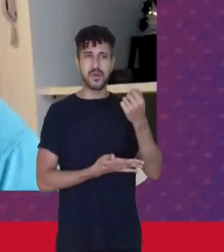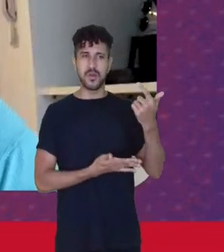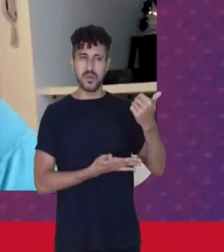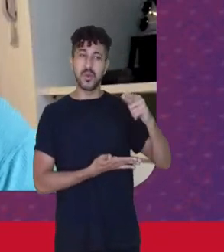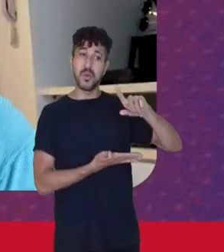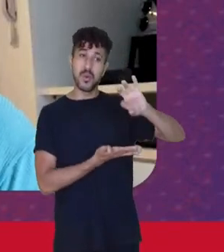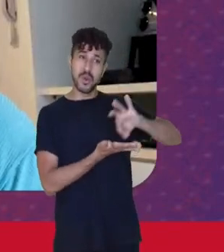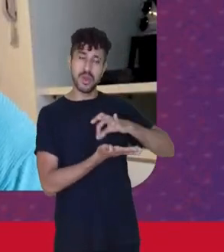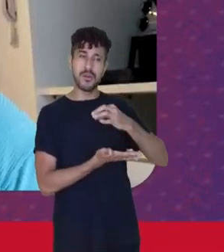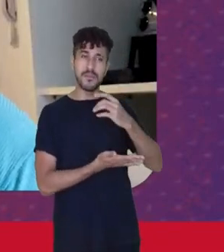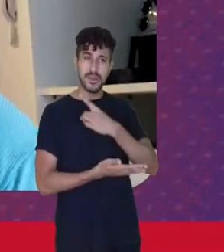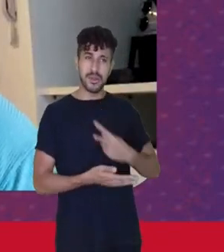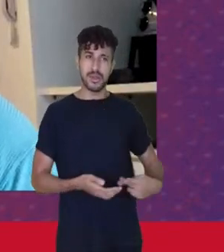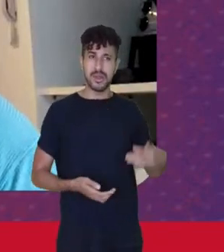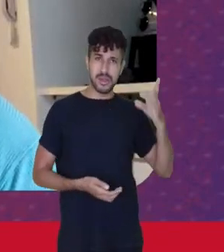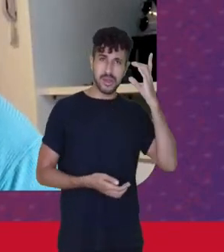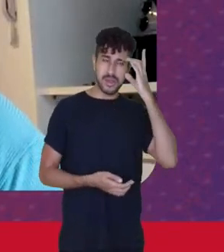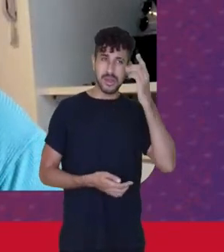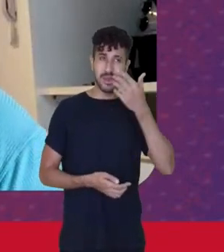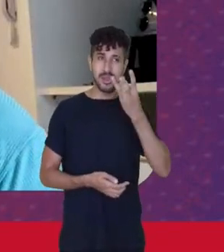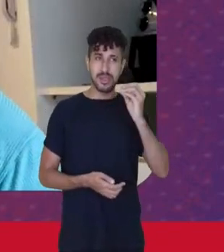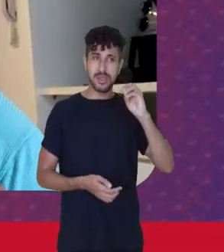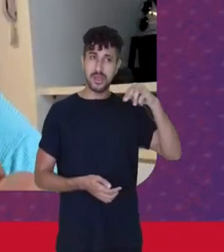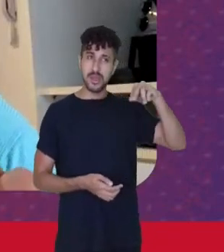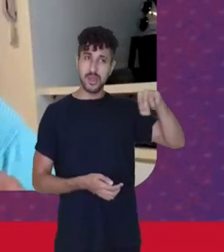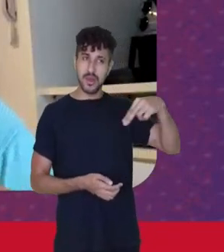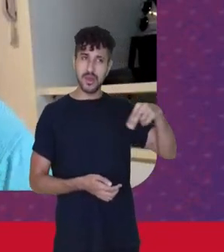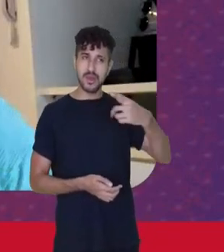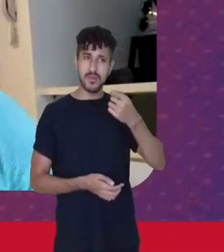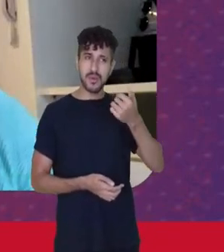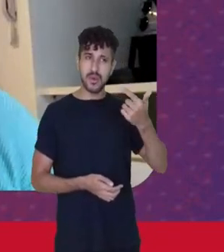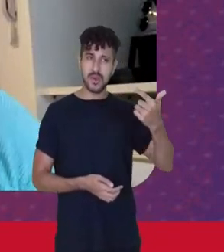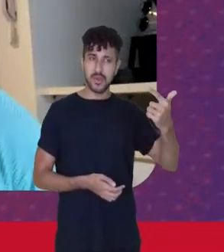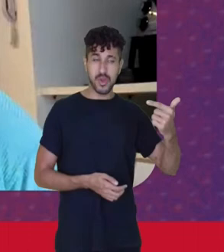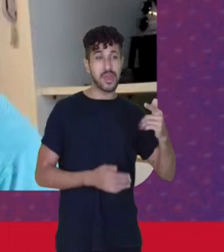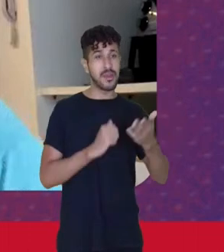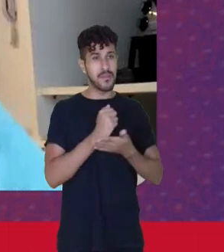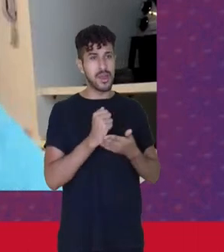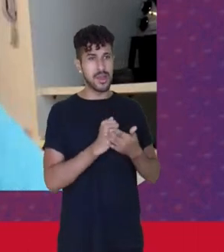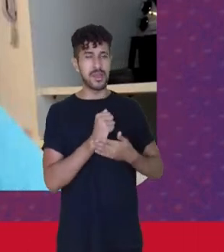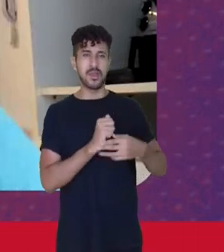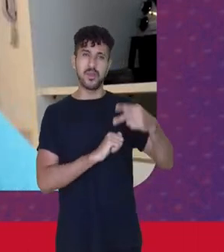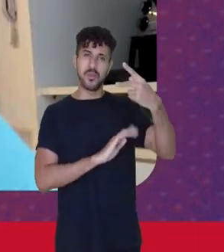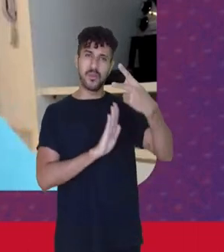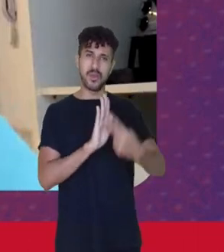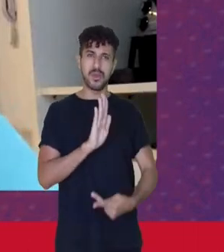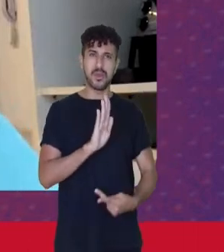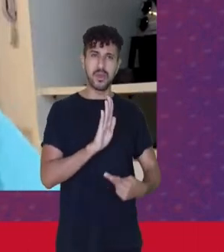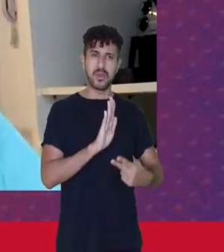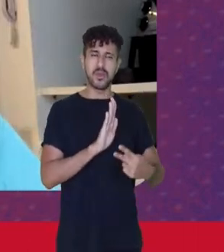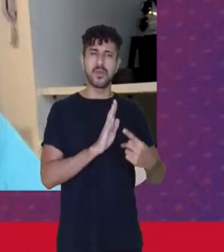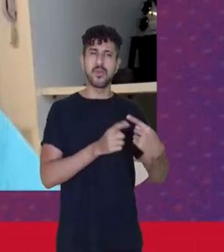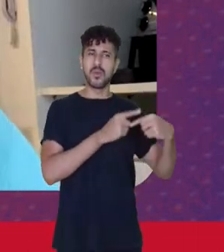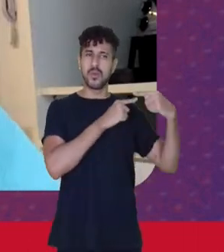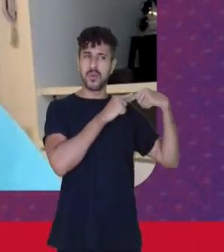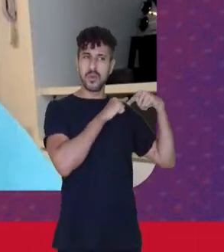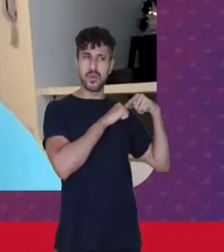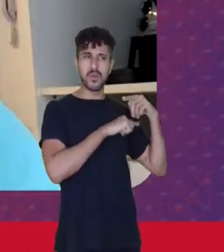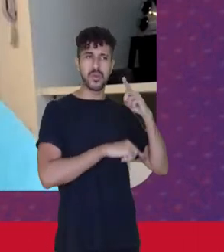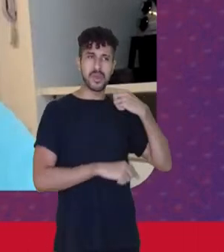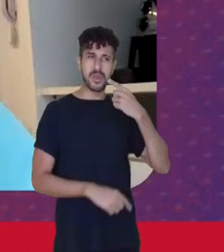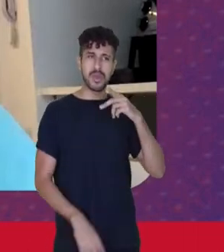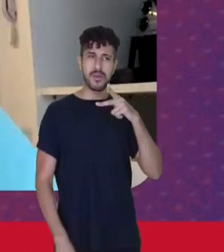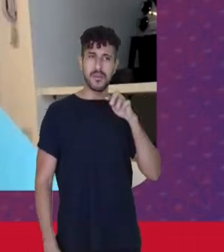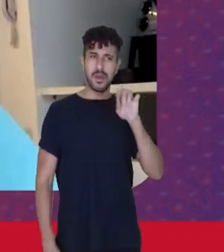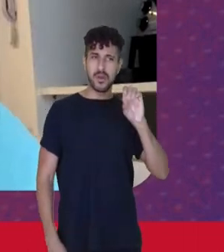Dilma em 30 de novembro de 2012. Ela se baseou num projeto originário do deputado